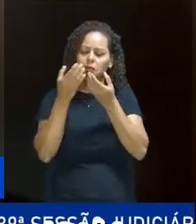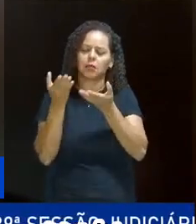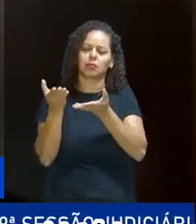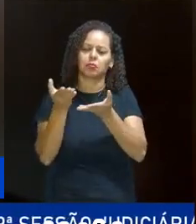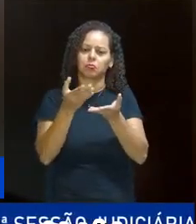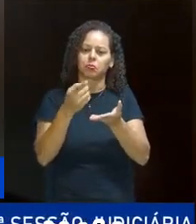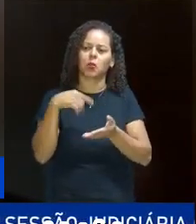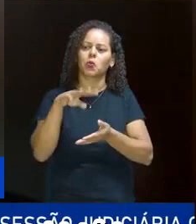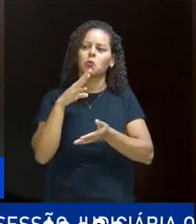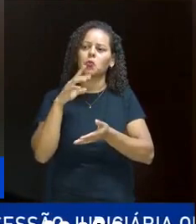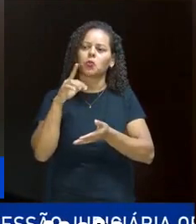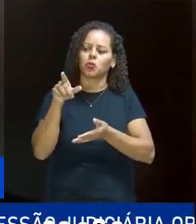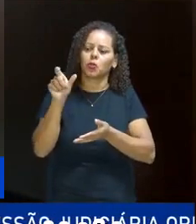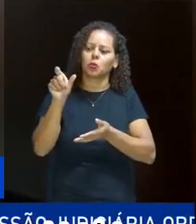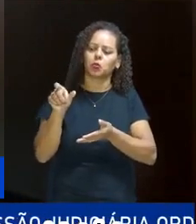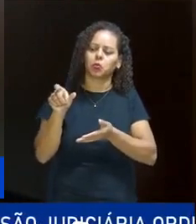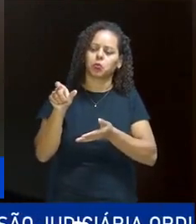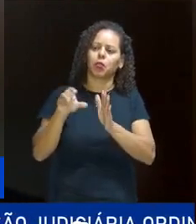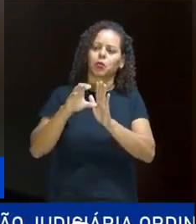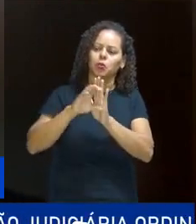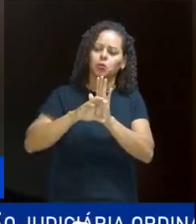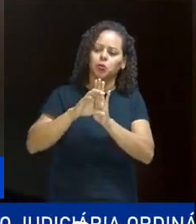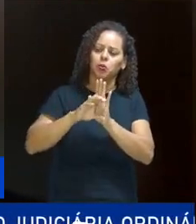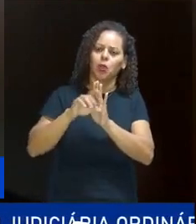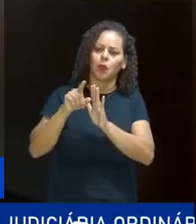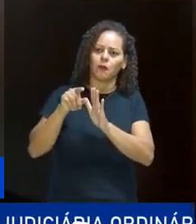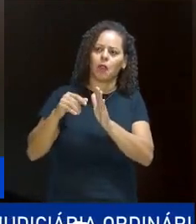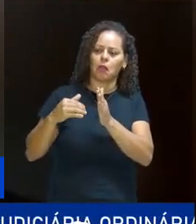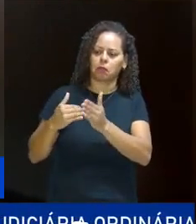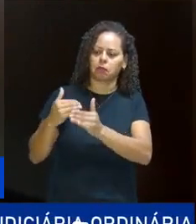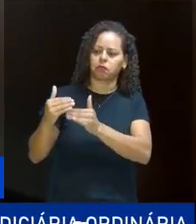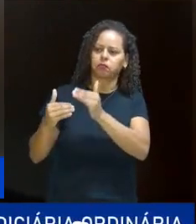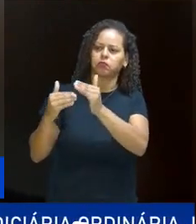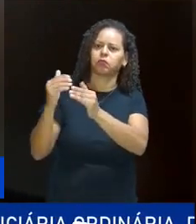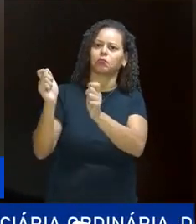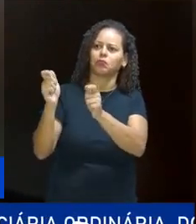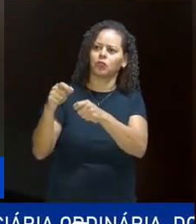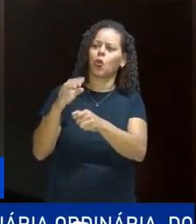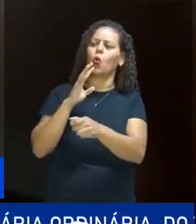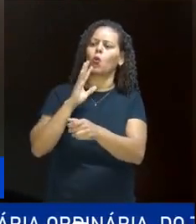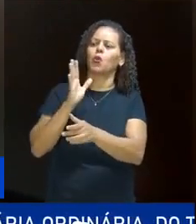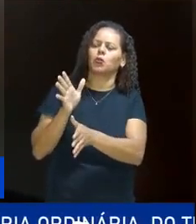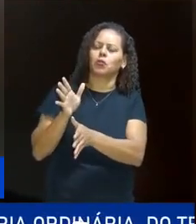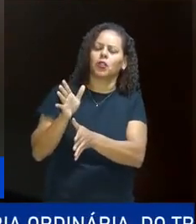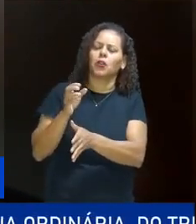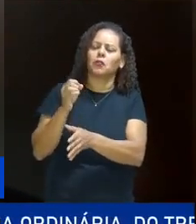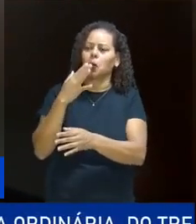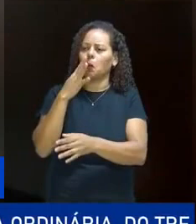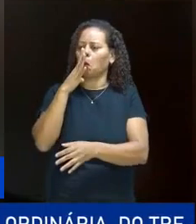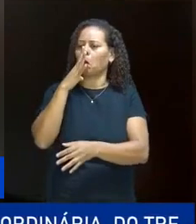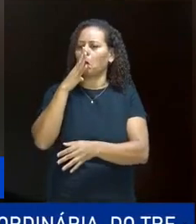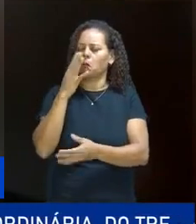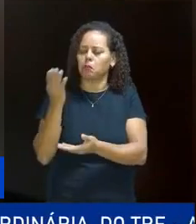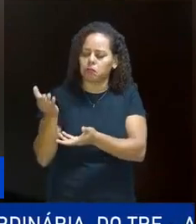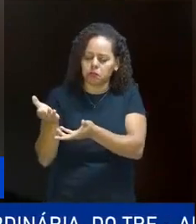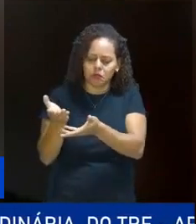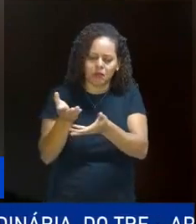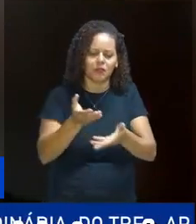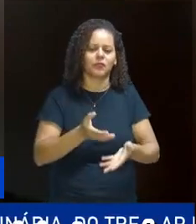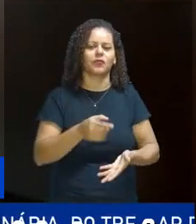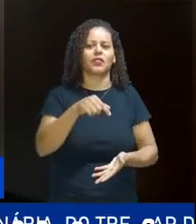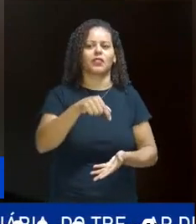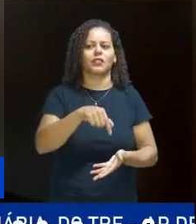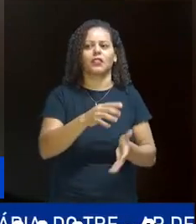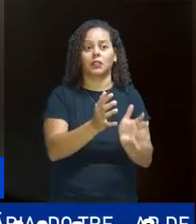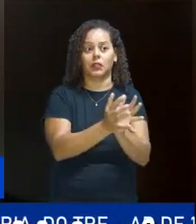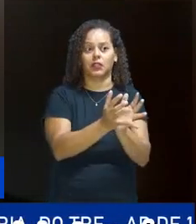clara, história, a sua calvo, os carreira, óculos e com armação temos, quadrada. por Vossa Está de Excelência, busto para um cima, profundo está respeito. sentado em uma Seja cadeira com o bem-vindo fundo ao nosso